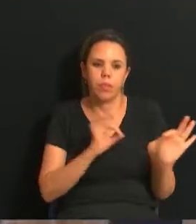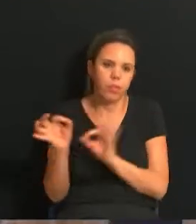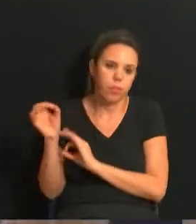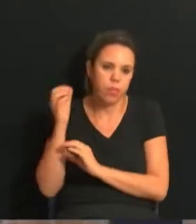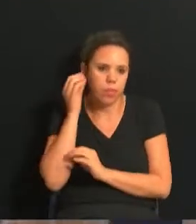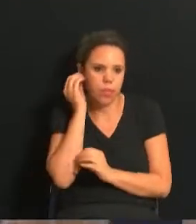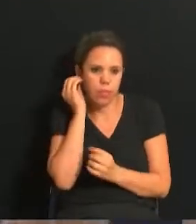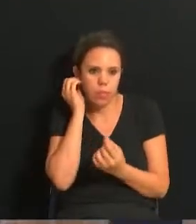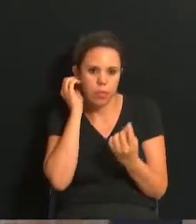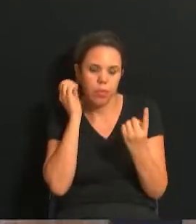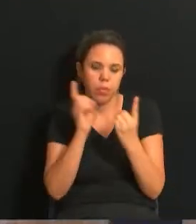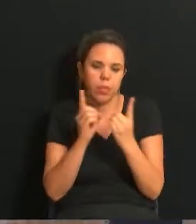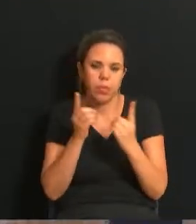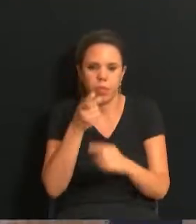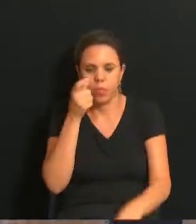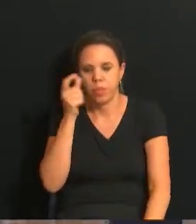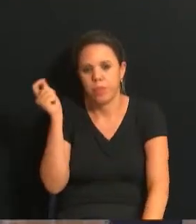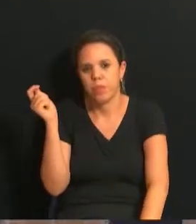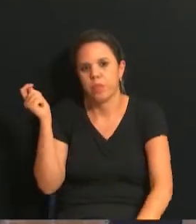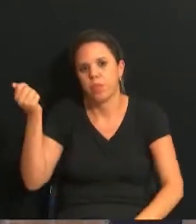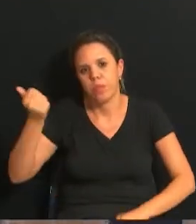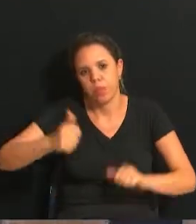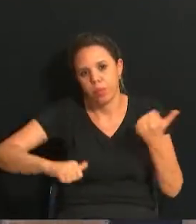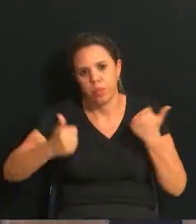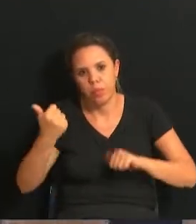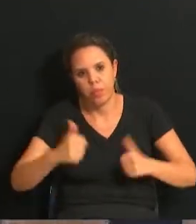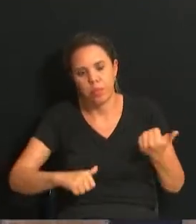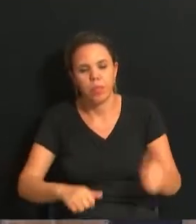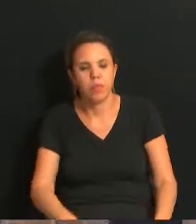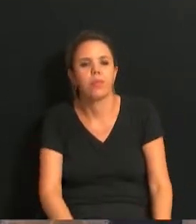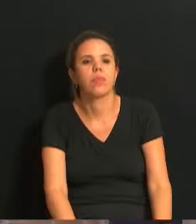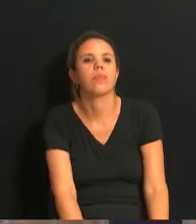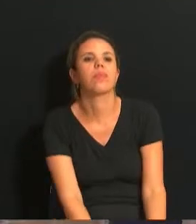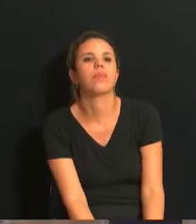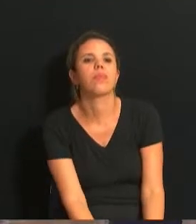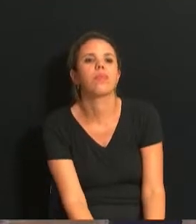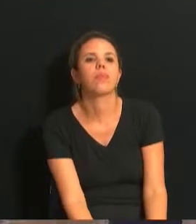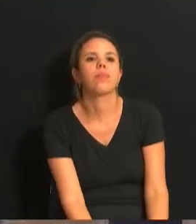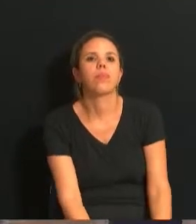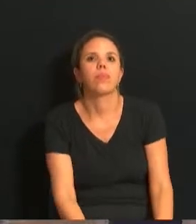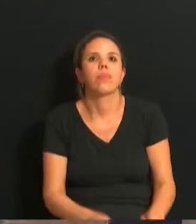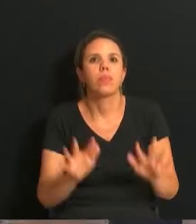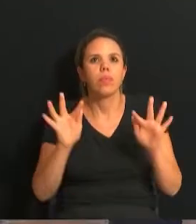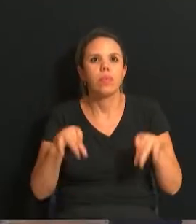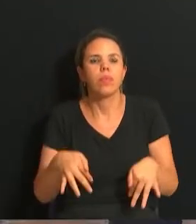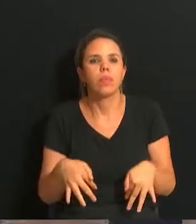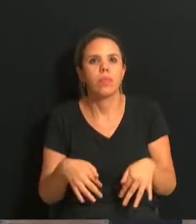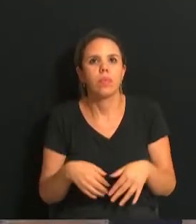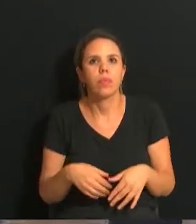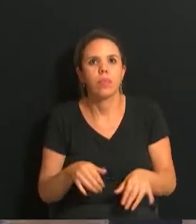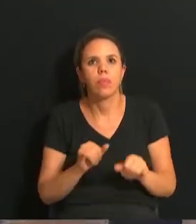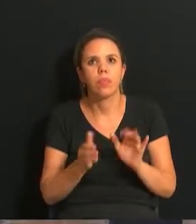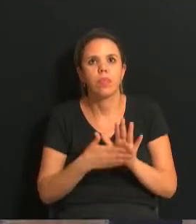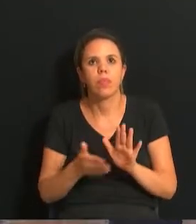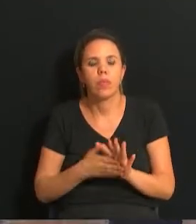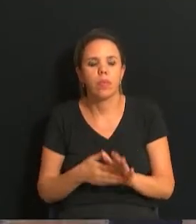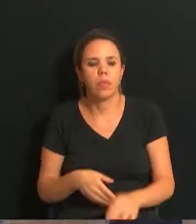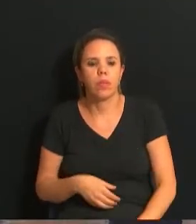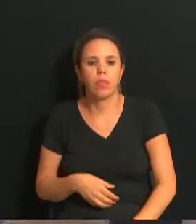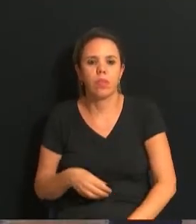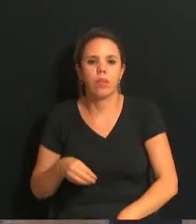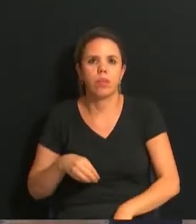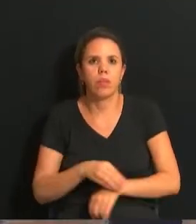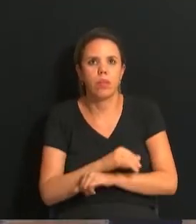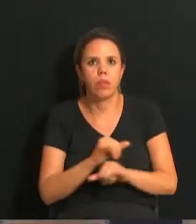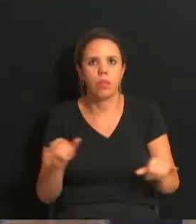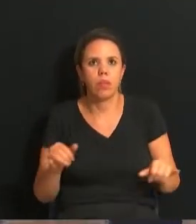funcionamento e ver e ir avaliando a efetividade. Então, eu encerro por aqui, já quero propor aqui, passo a palavra para